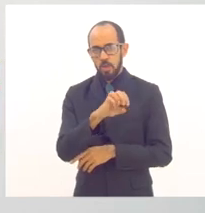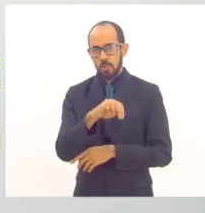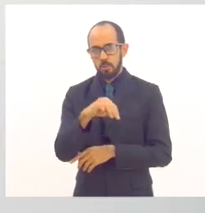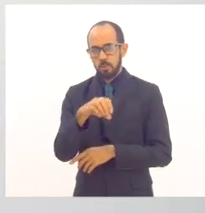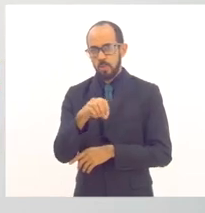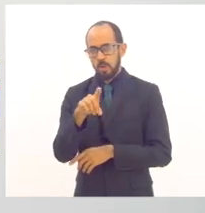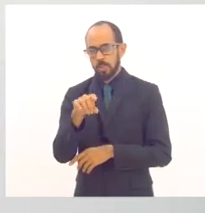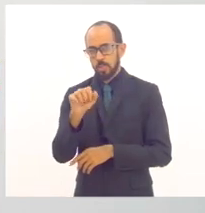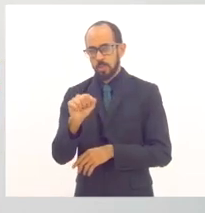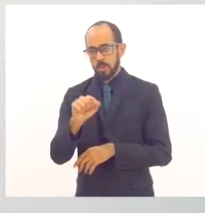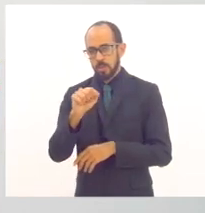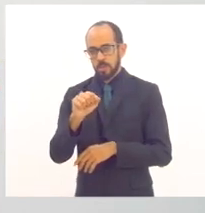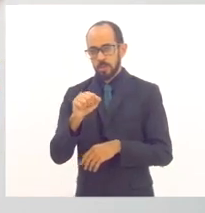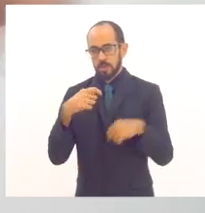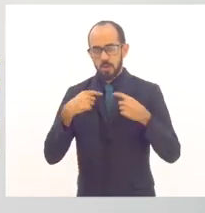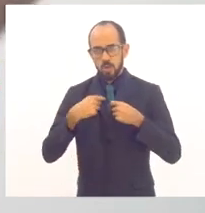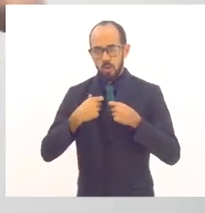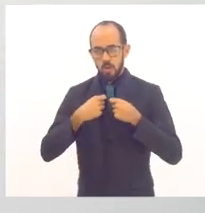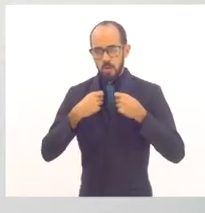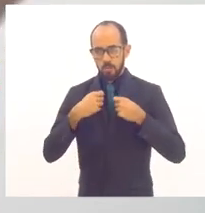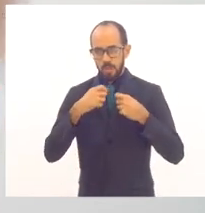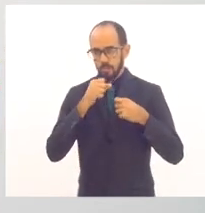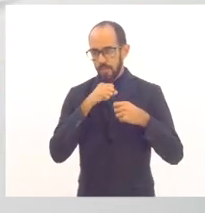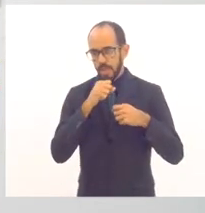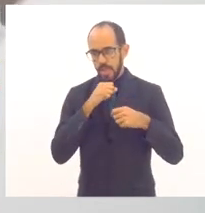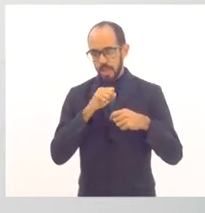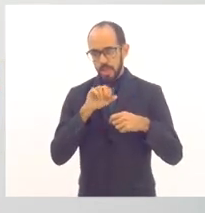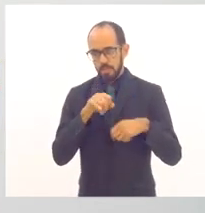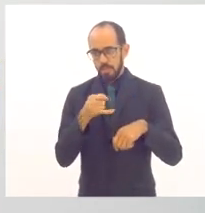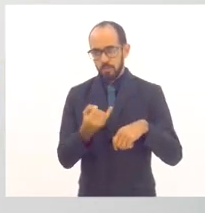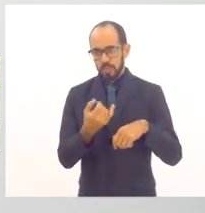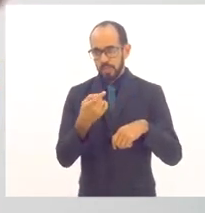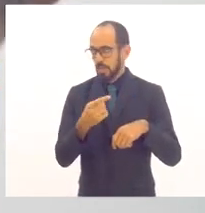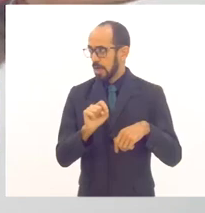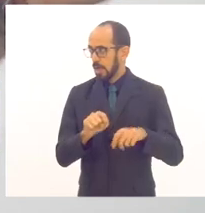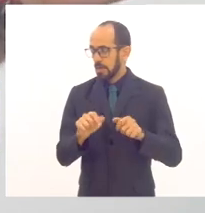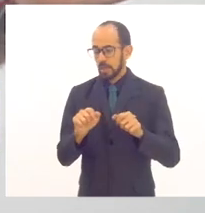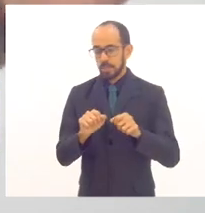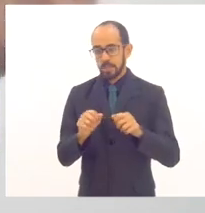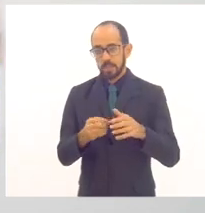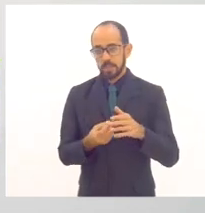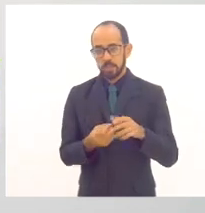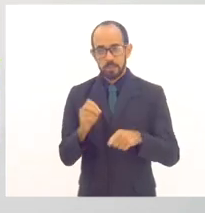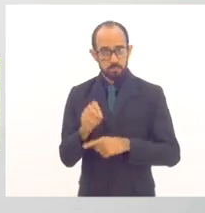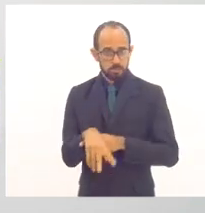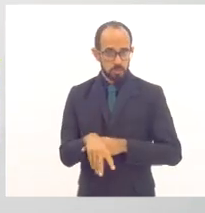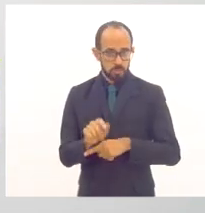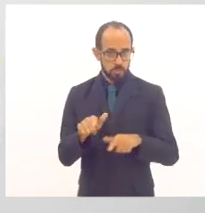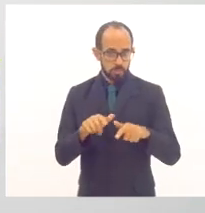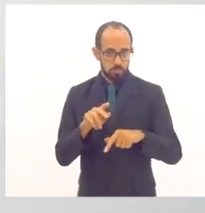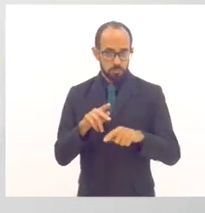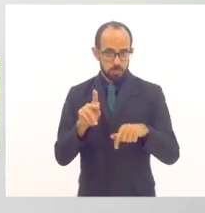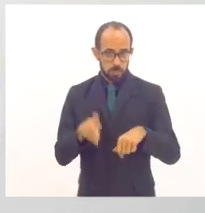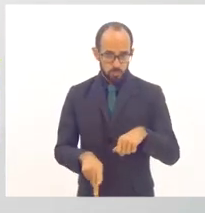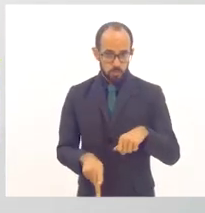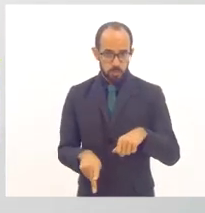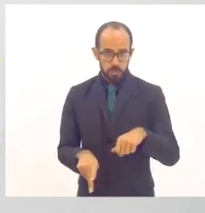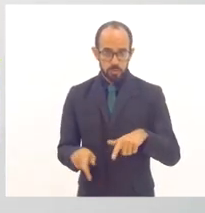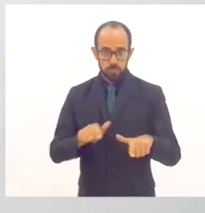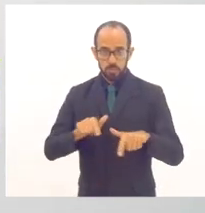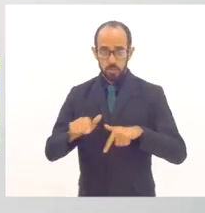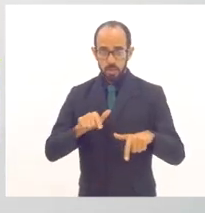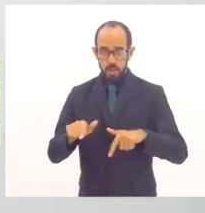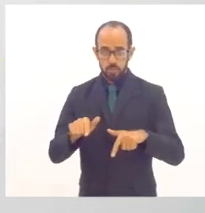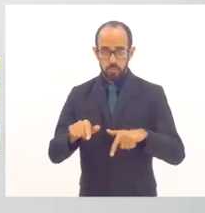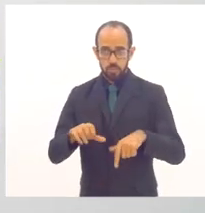Salgueiro, roupa velha, aproveitar com estilistas e criar emprego para o pessoal. Olha, 90%